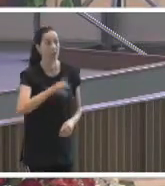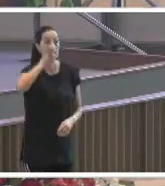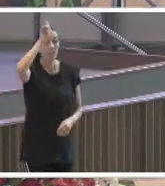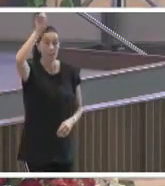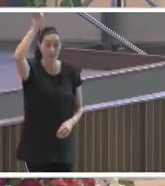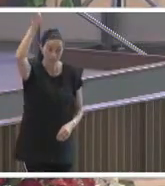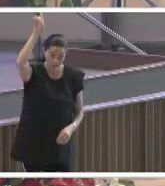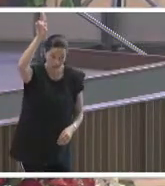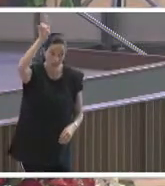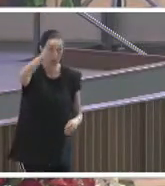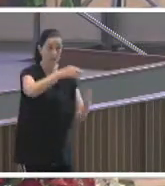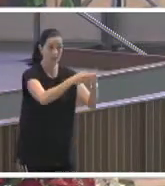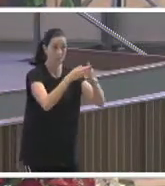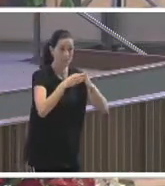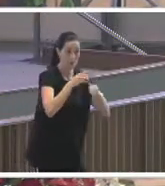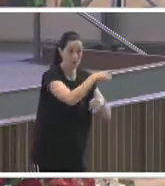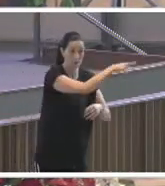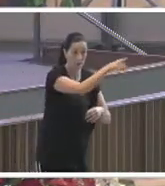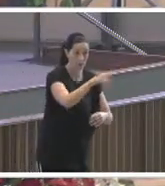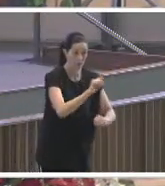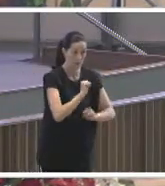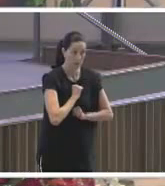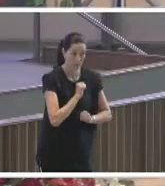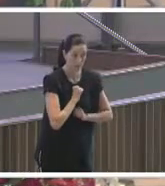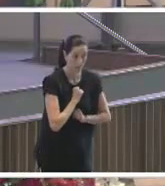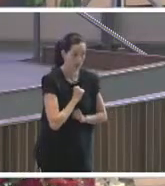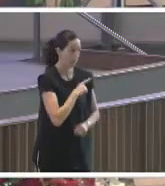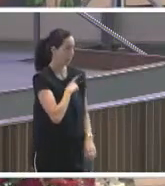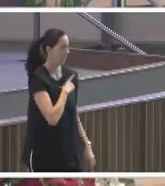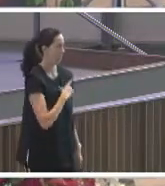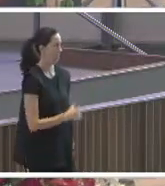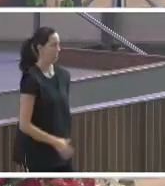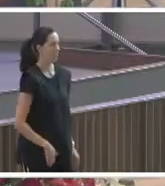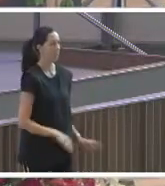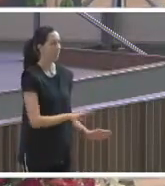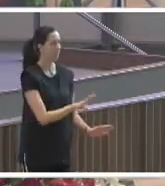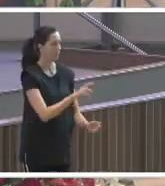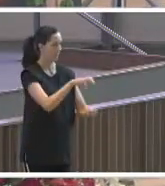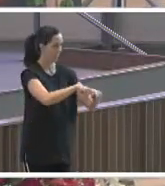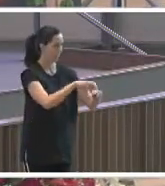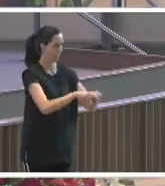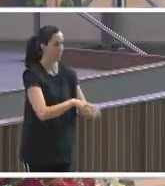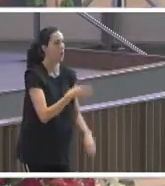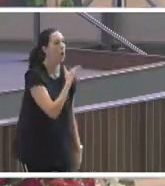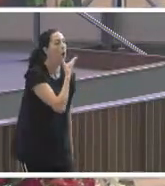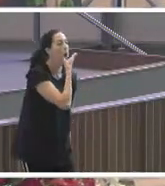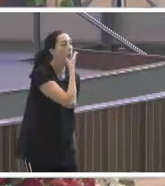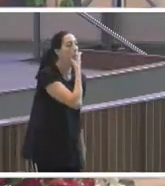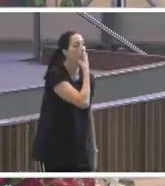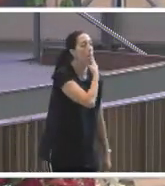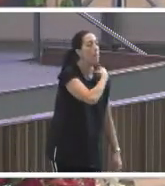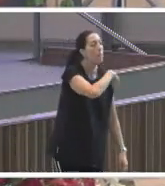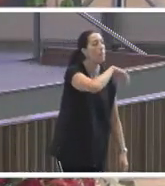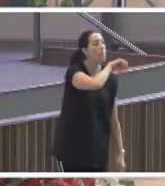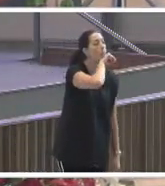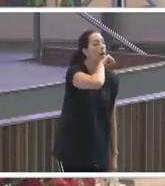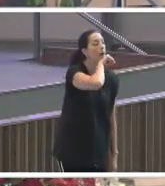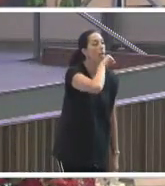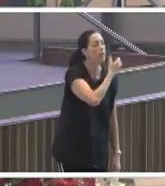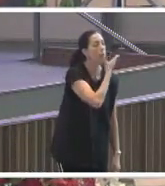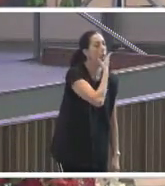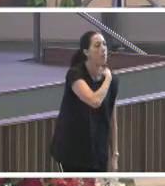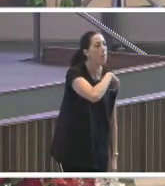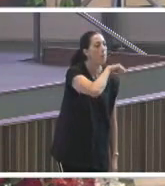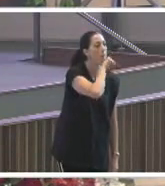seu sacerdócio. Pode sentar. Quantos são pais aqui agora? Pais